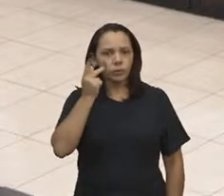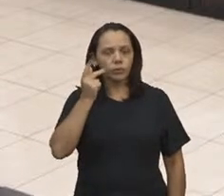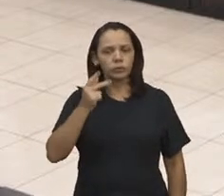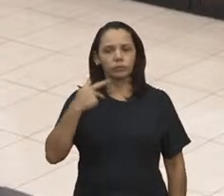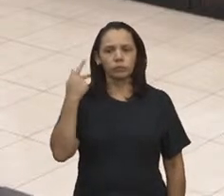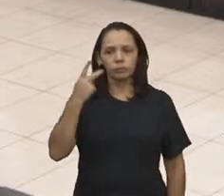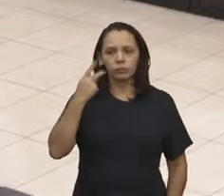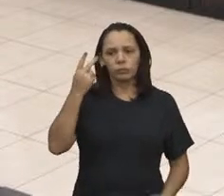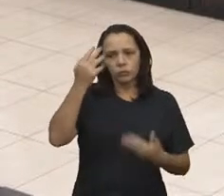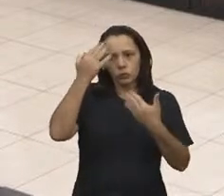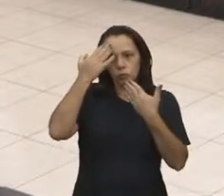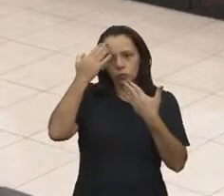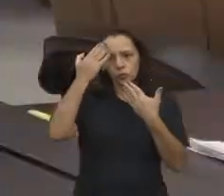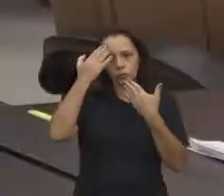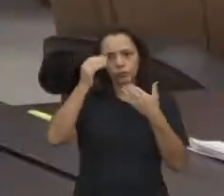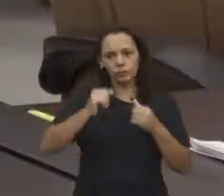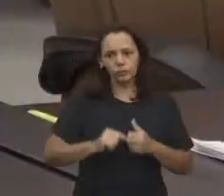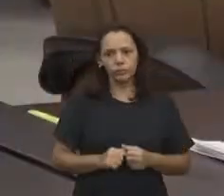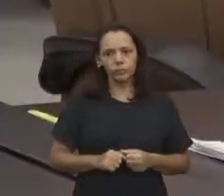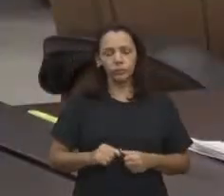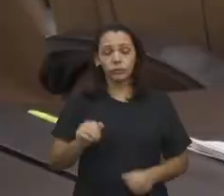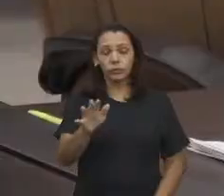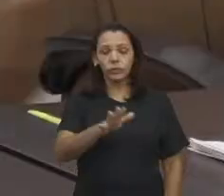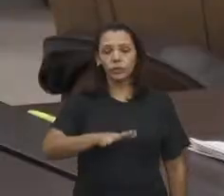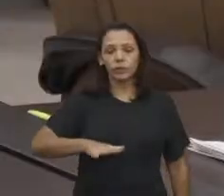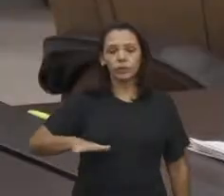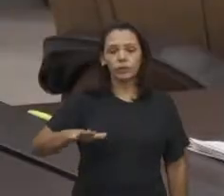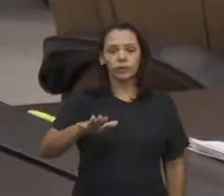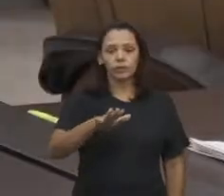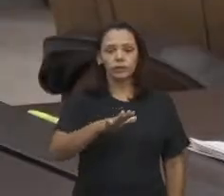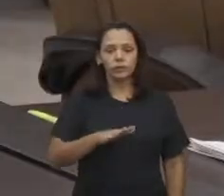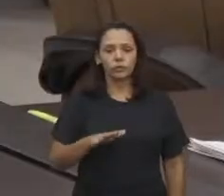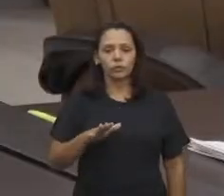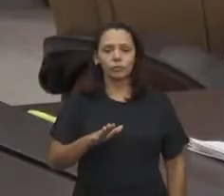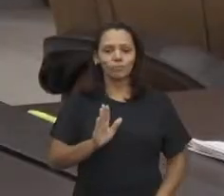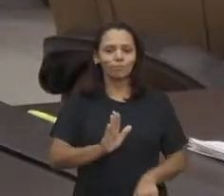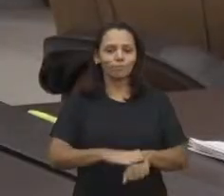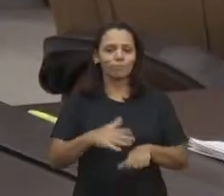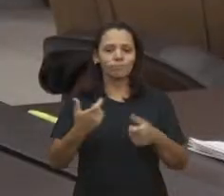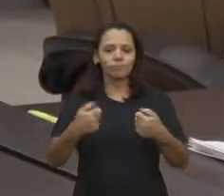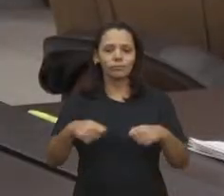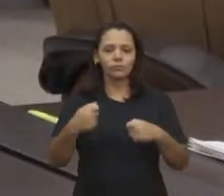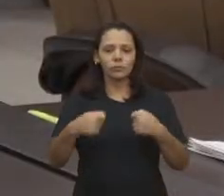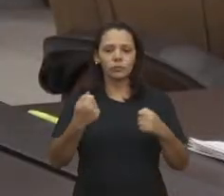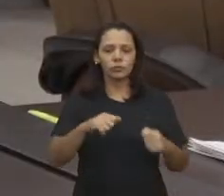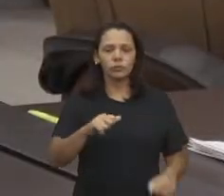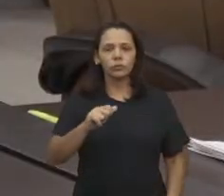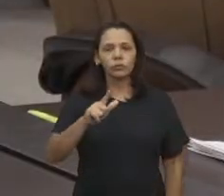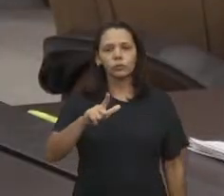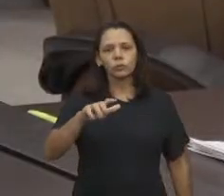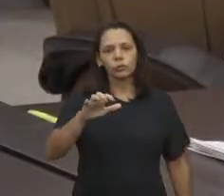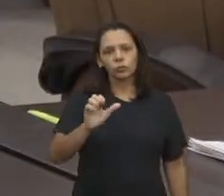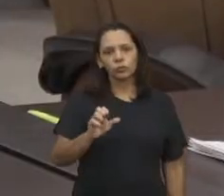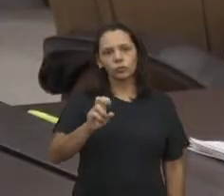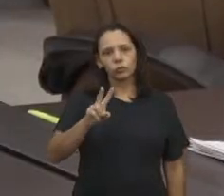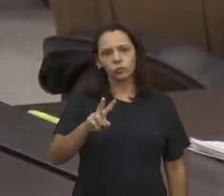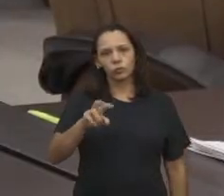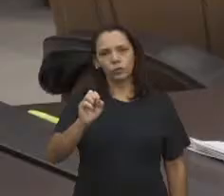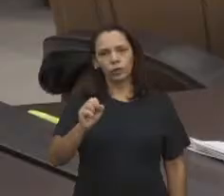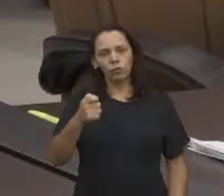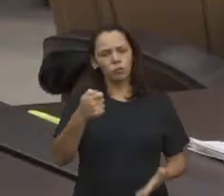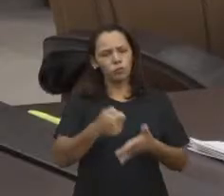presentes. A região que mais precisa de leve, que mais eles cobram a